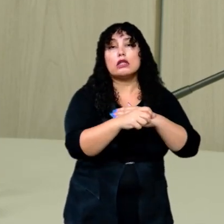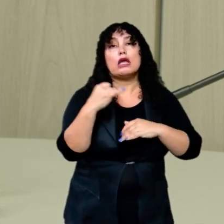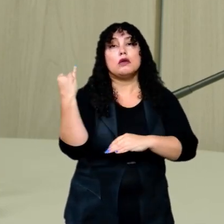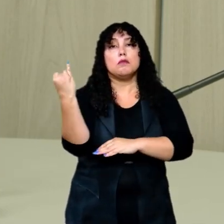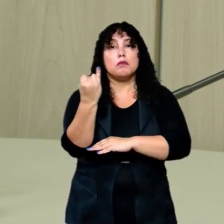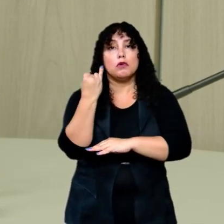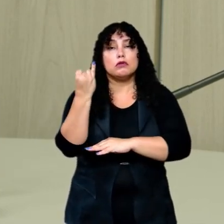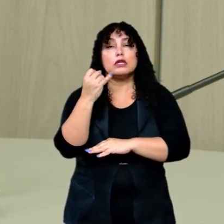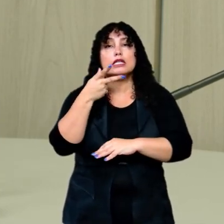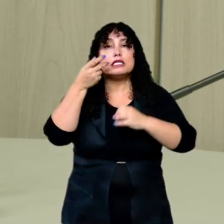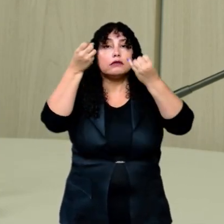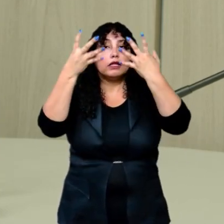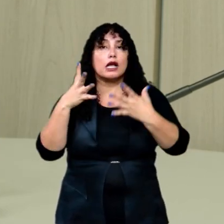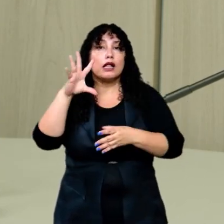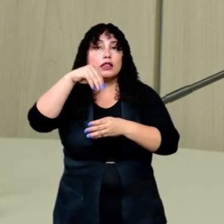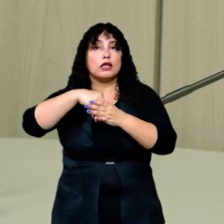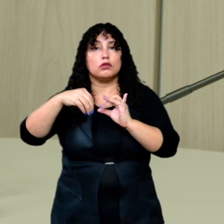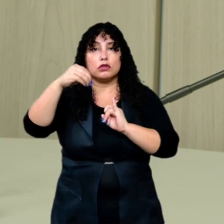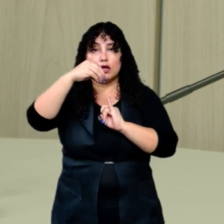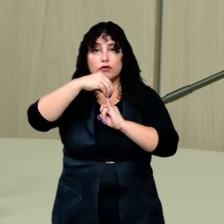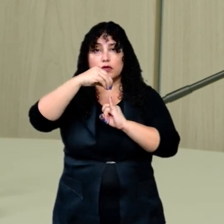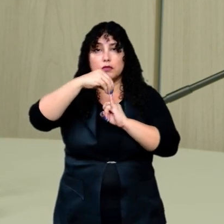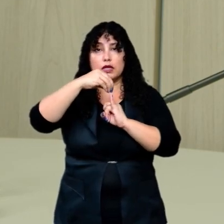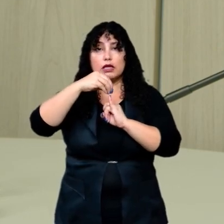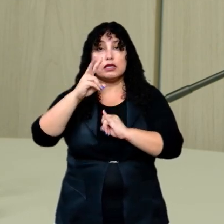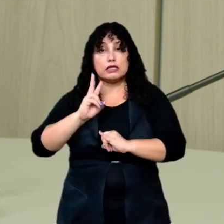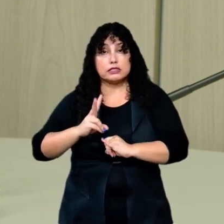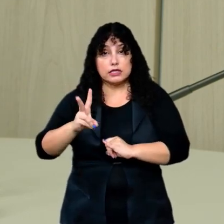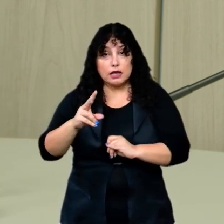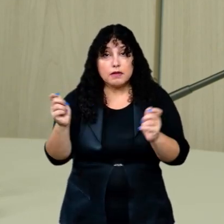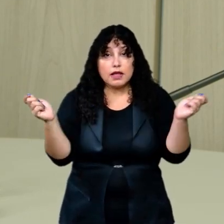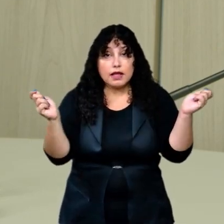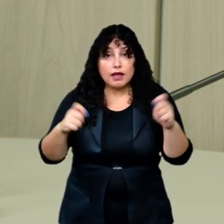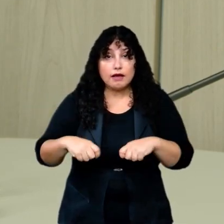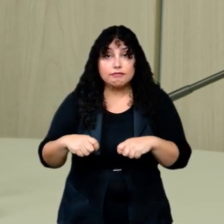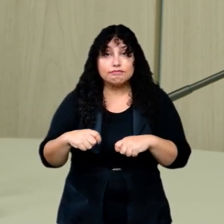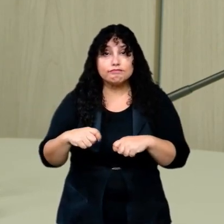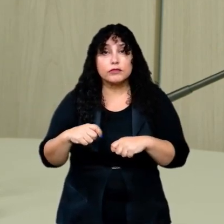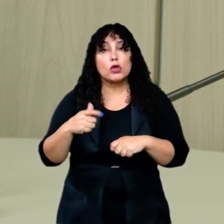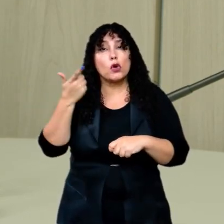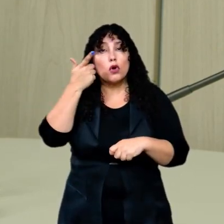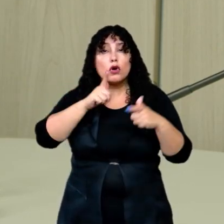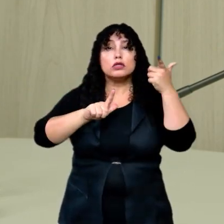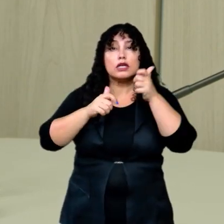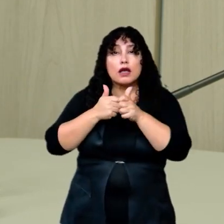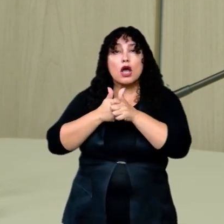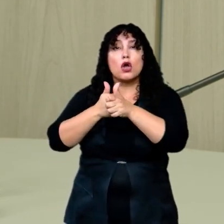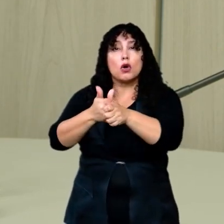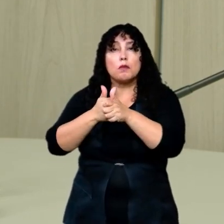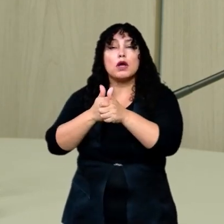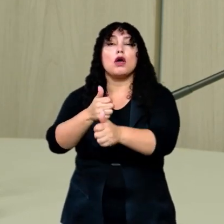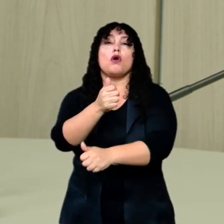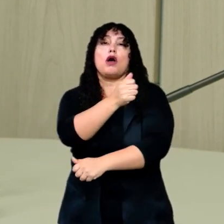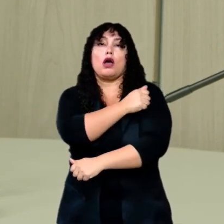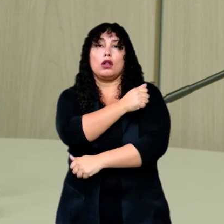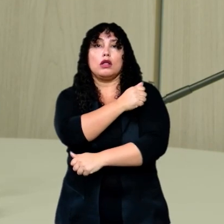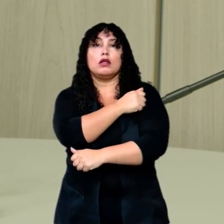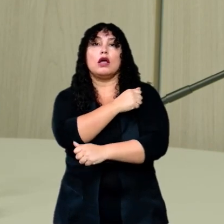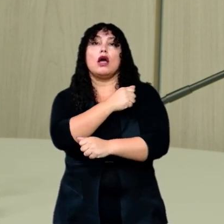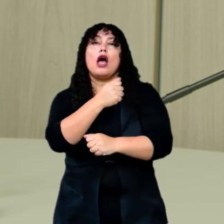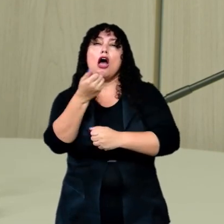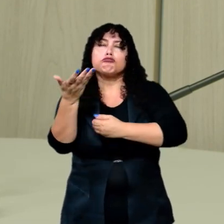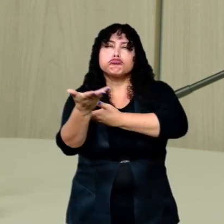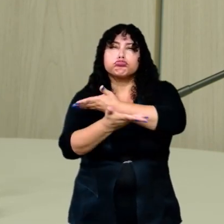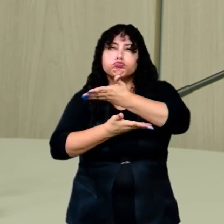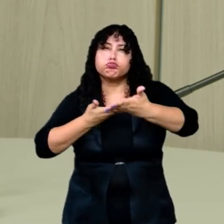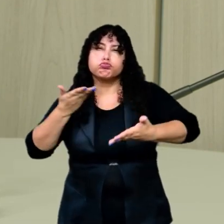importante mencionar que dentro do IFB a gente, sempre que possível, a gente consegue acompanhar esse Isso. estudante de modo a socializá-lo